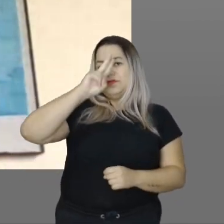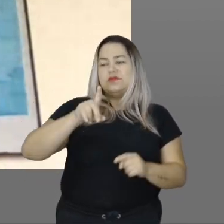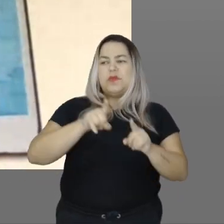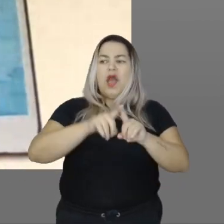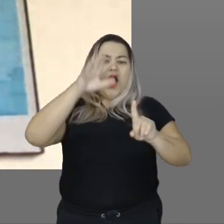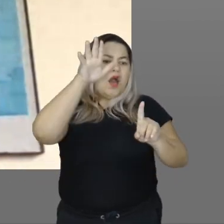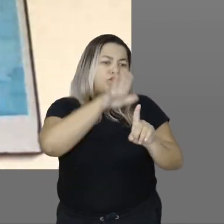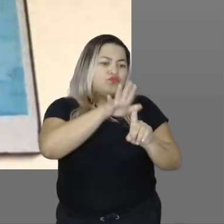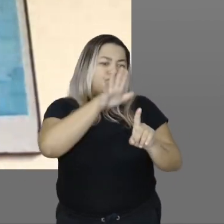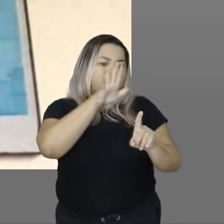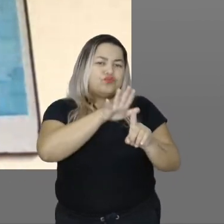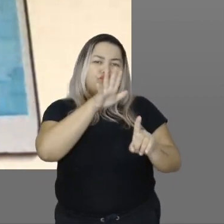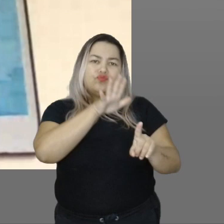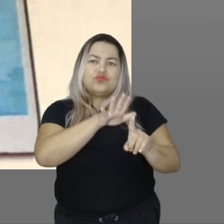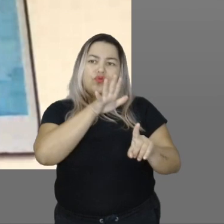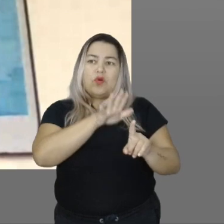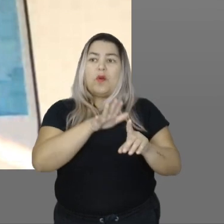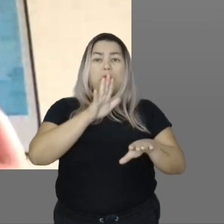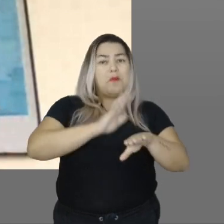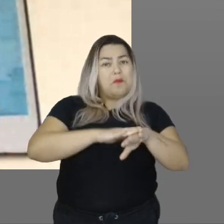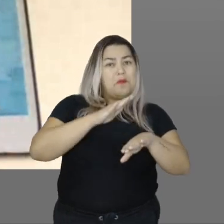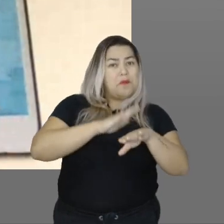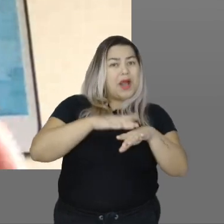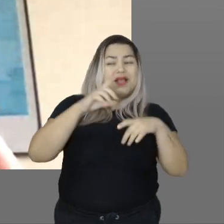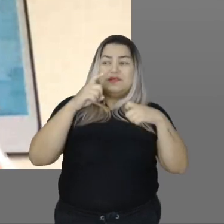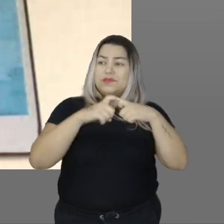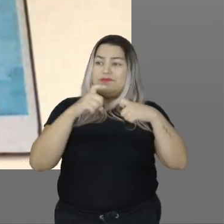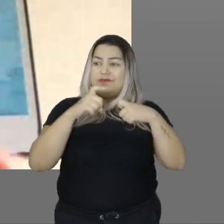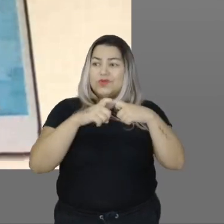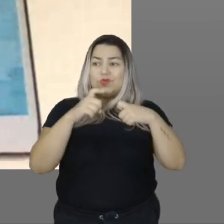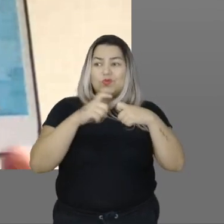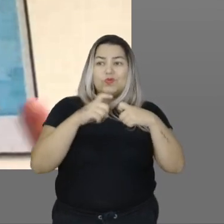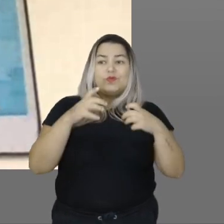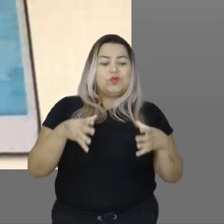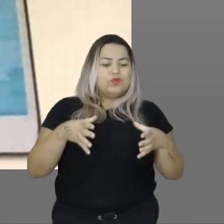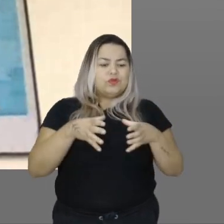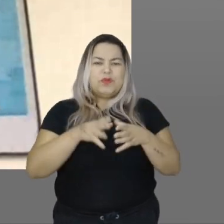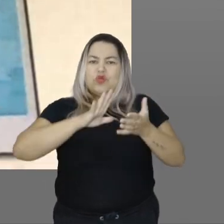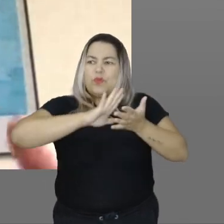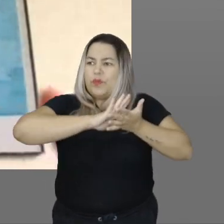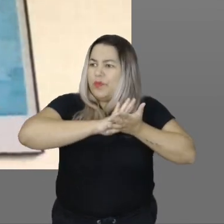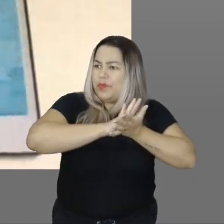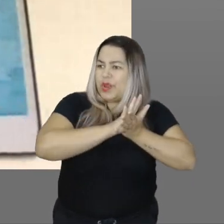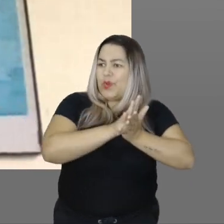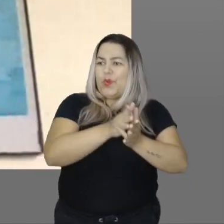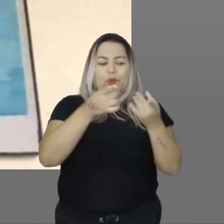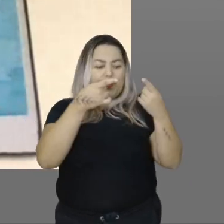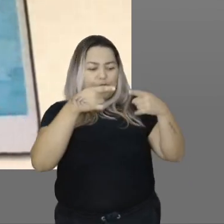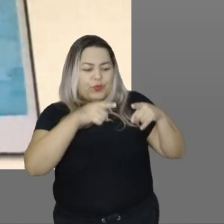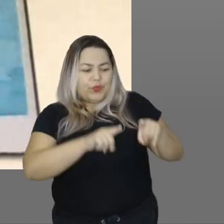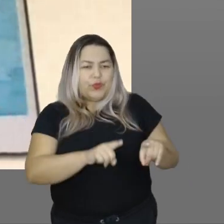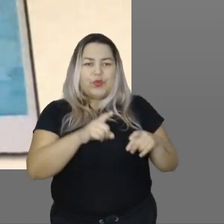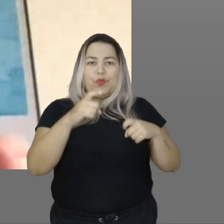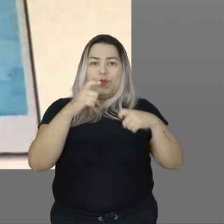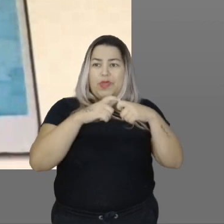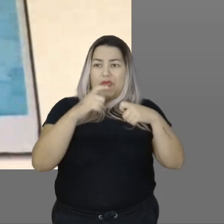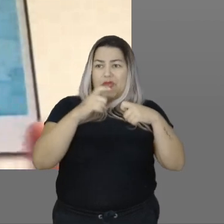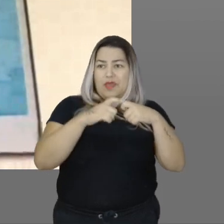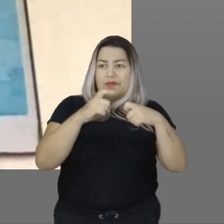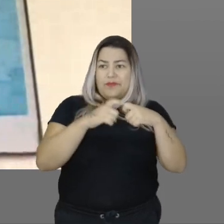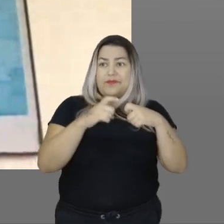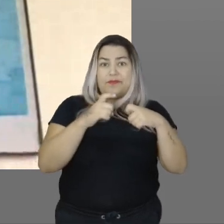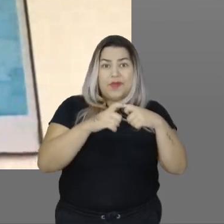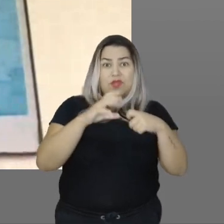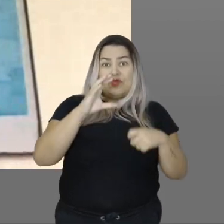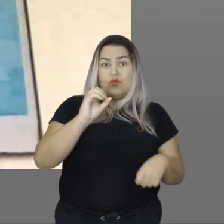atacava o programa Mais Médicos, fez todo aquele conjunto de preconceitos contra os médicos, especialmente